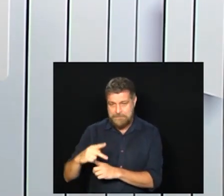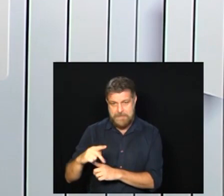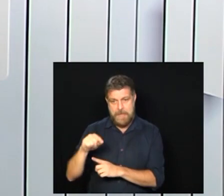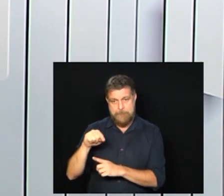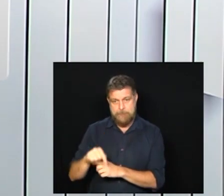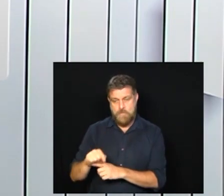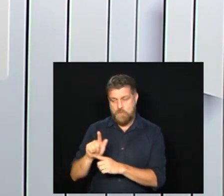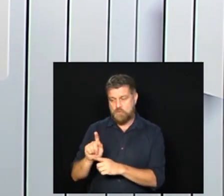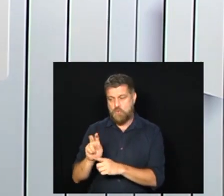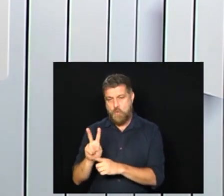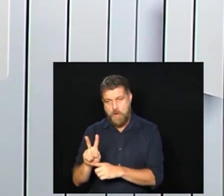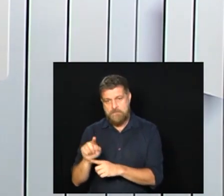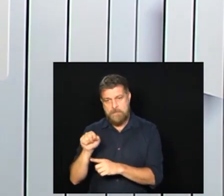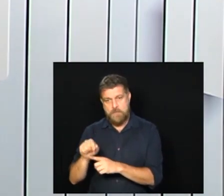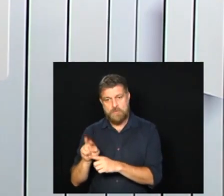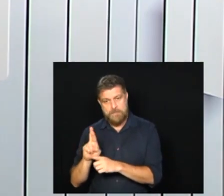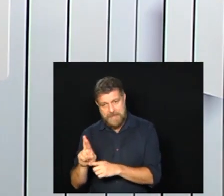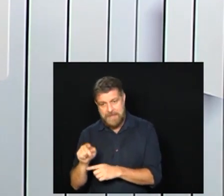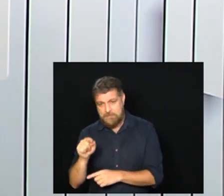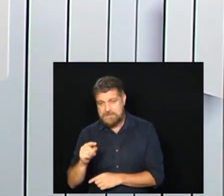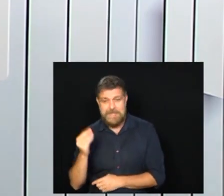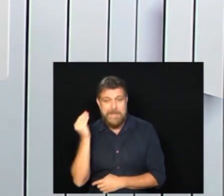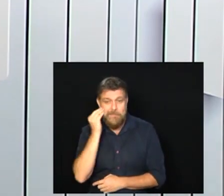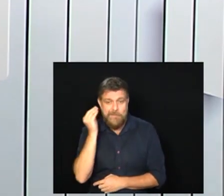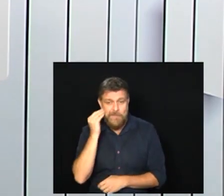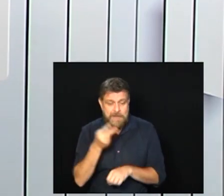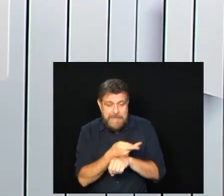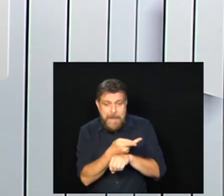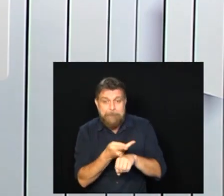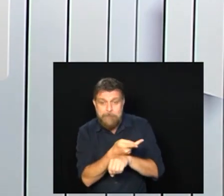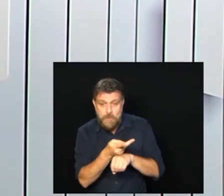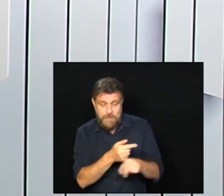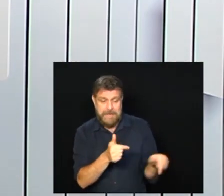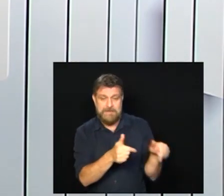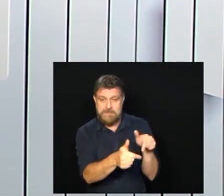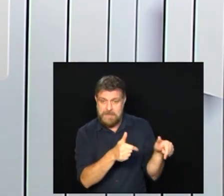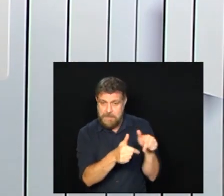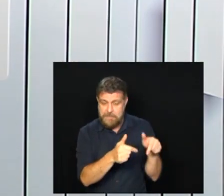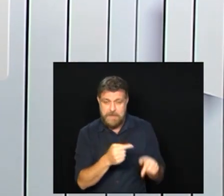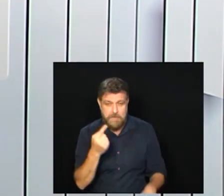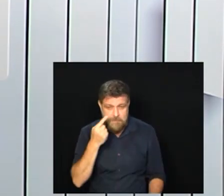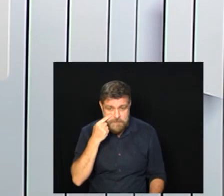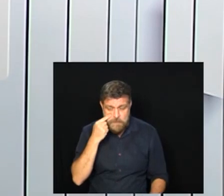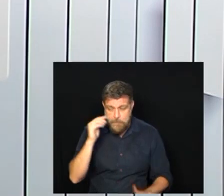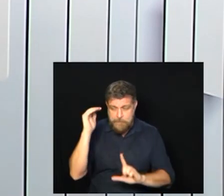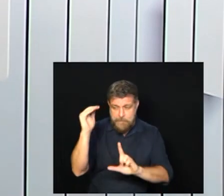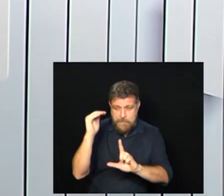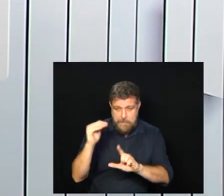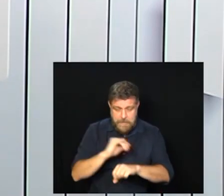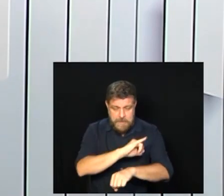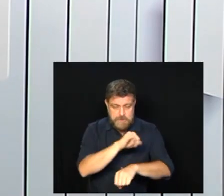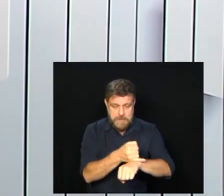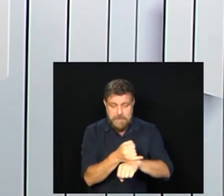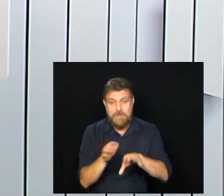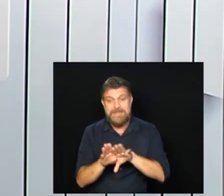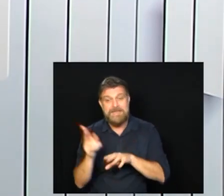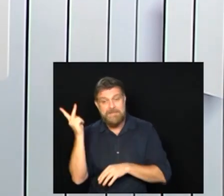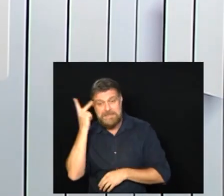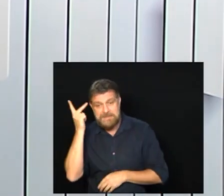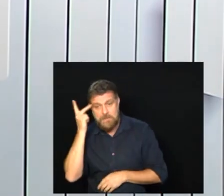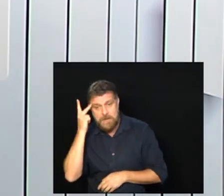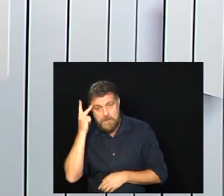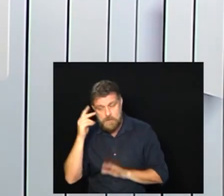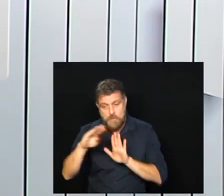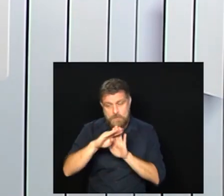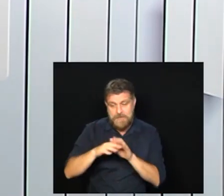Você que está em busca de uma oportunidade no mercado de trabalho, conferiu aí as vagas, né? Jaguariúna e São Paulo neste